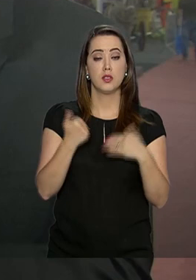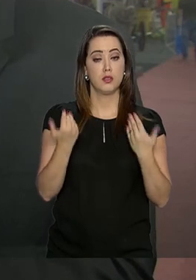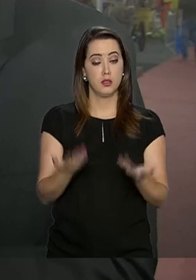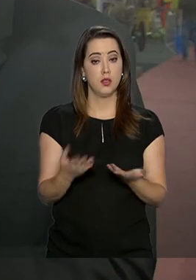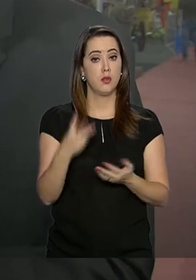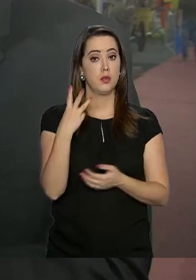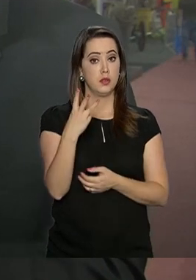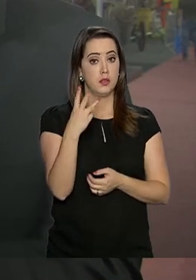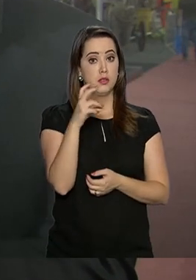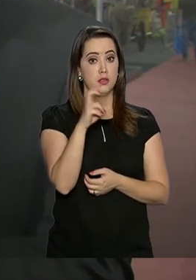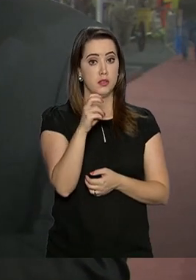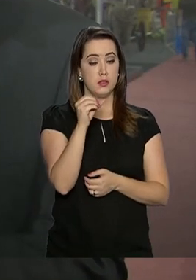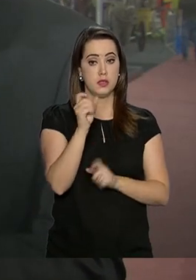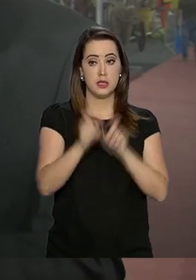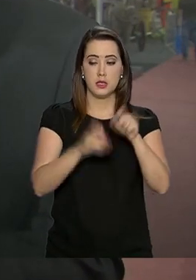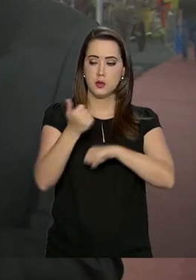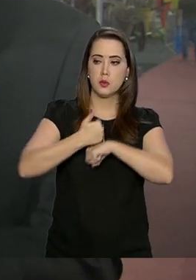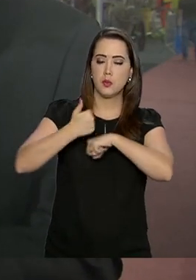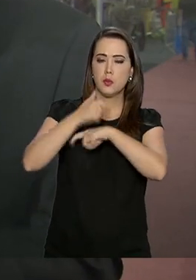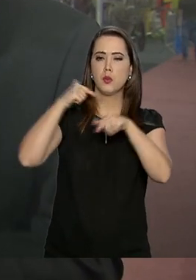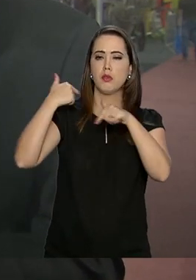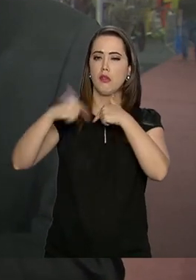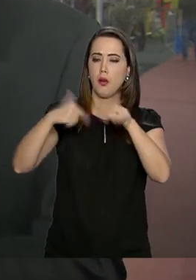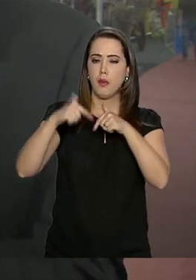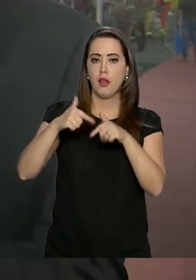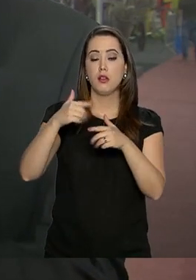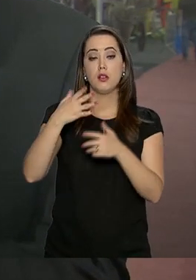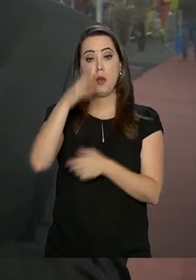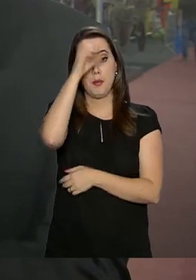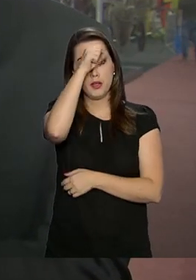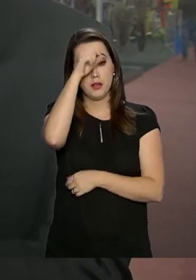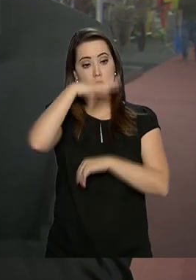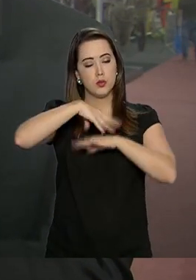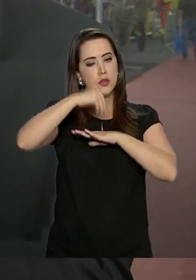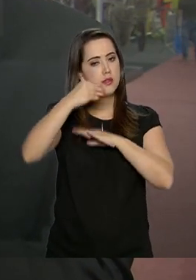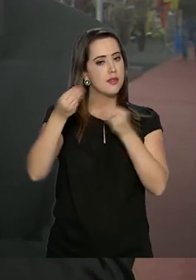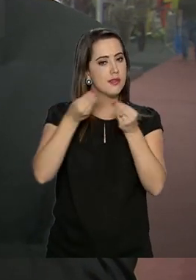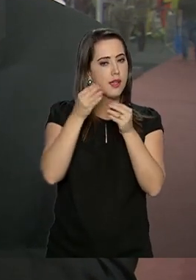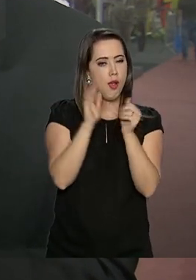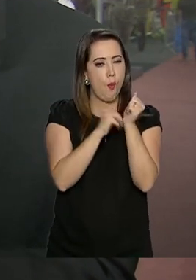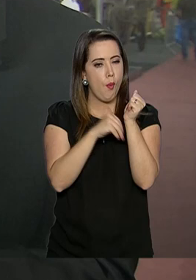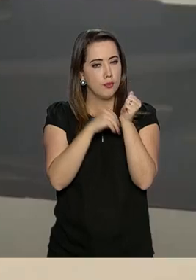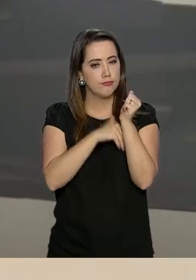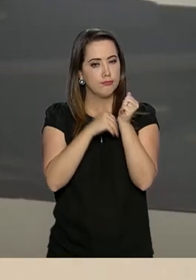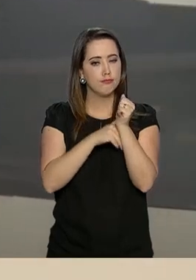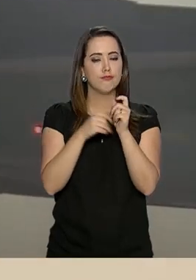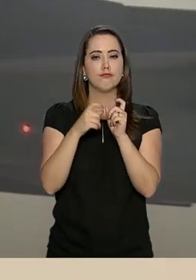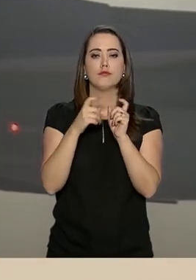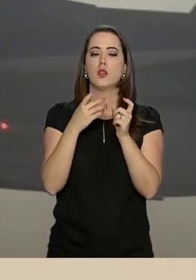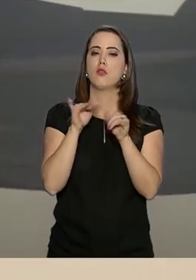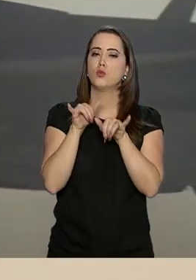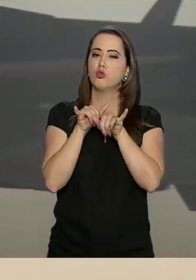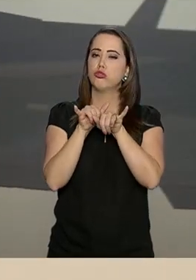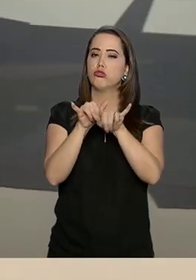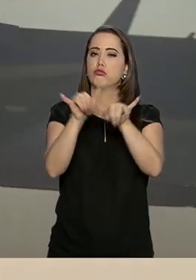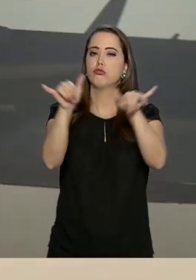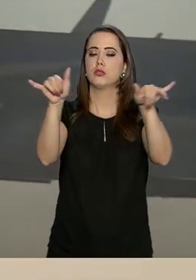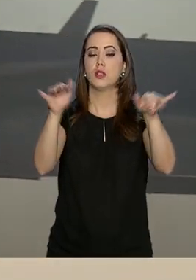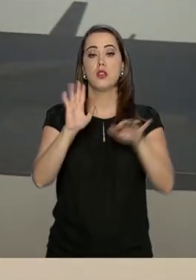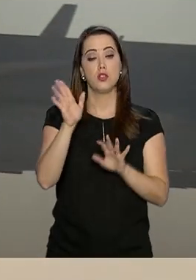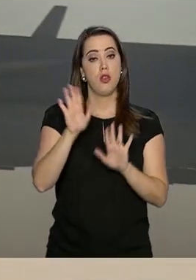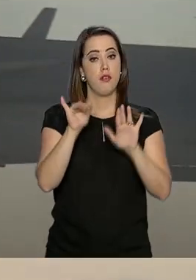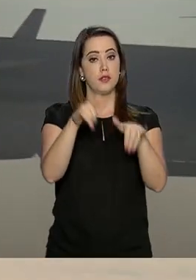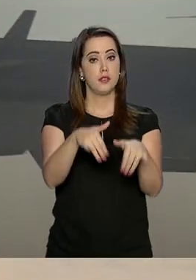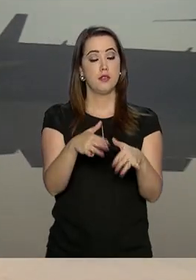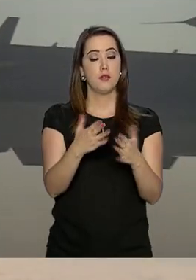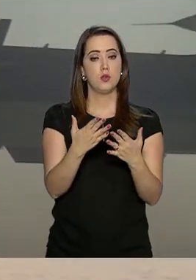que 350 profissionais brasileiros estão aprendendo na Suécia os segredos do Gripen. Os técnicos que já concluíram o curso